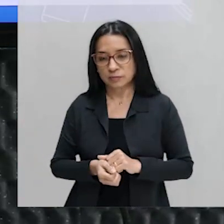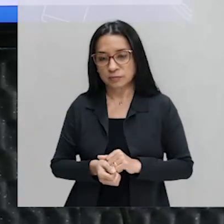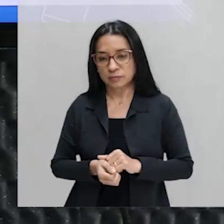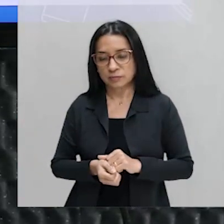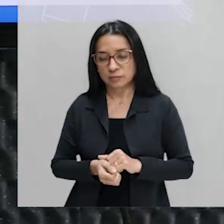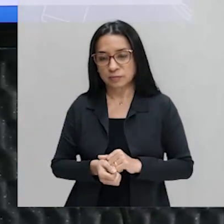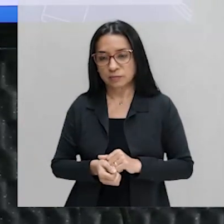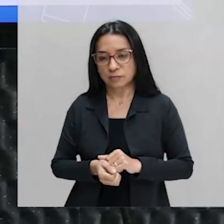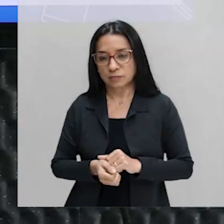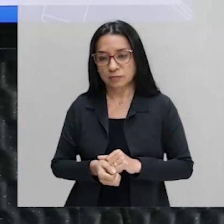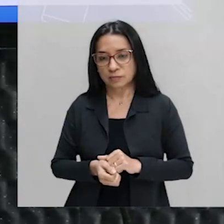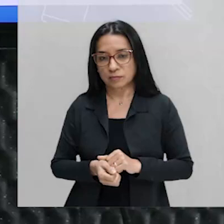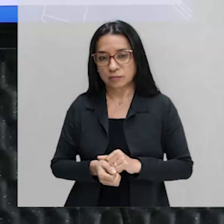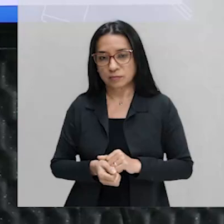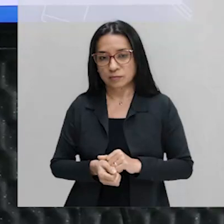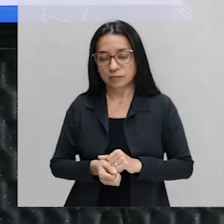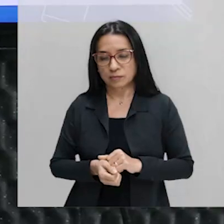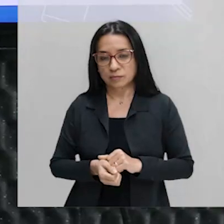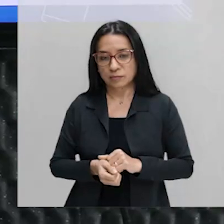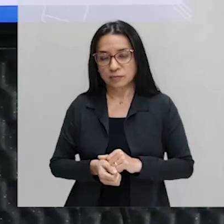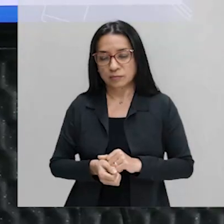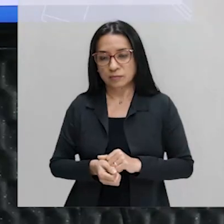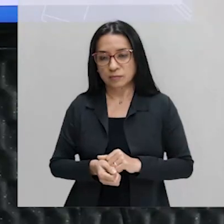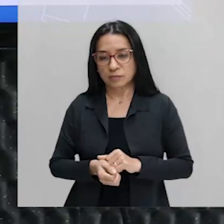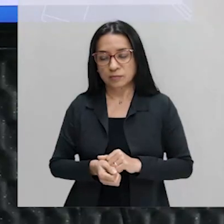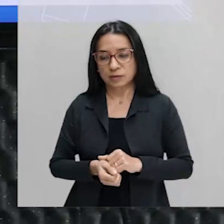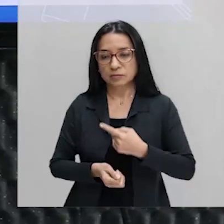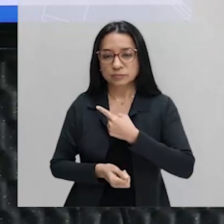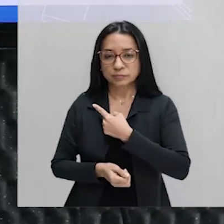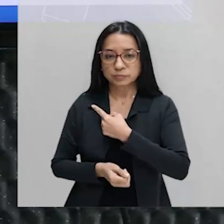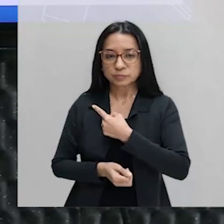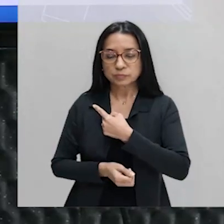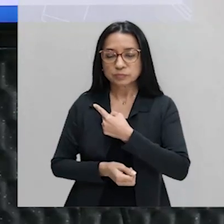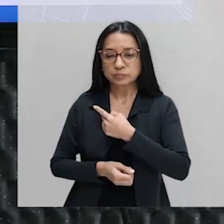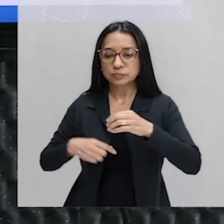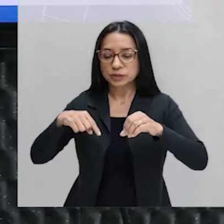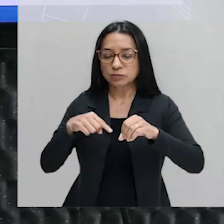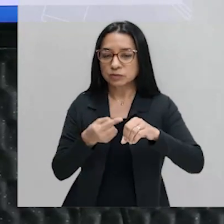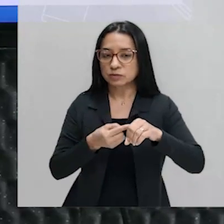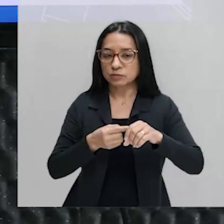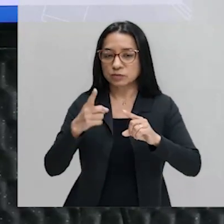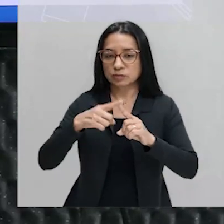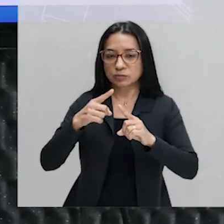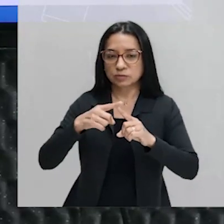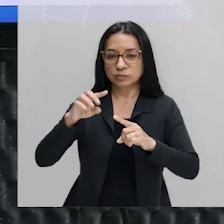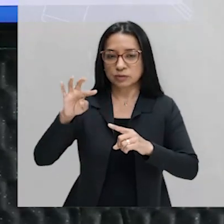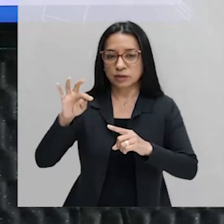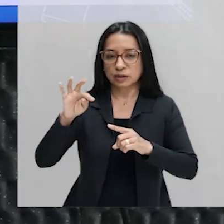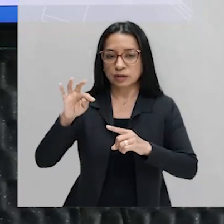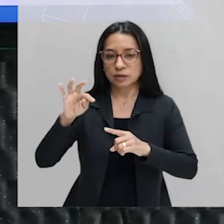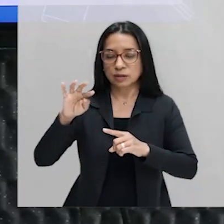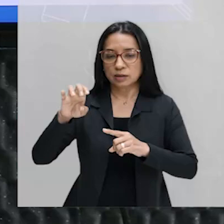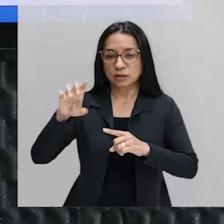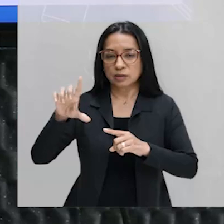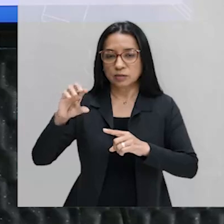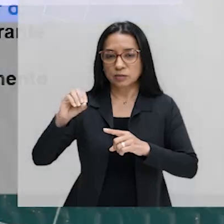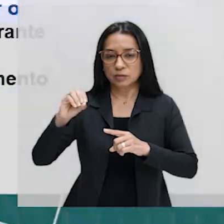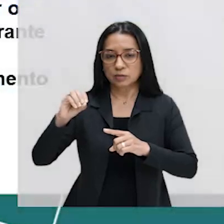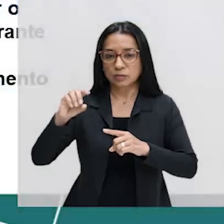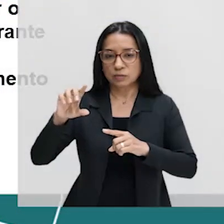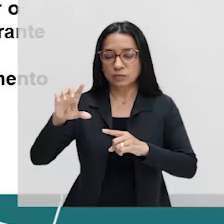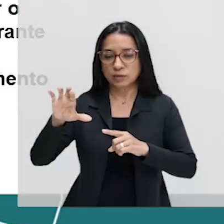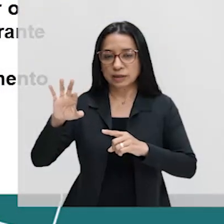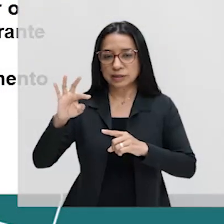sofre divisões celulares. Como assim? Vamos lá. O zigoto é do tipo telolécito, já falei para vocês, tá? E